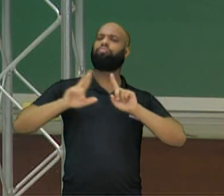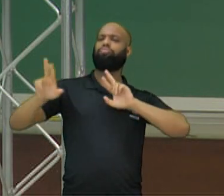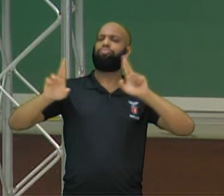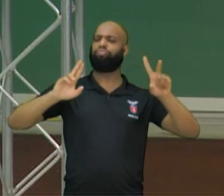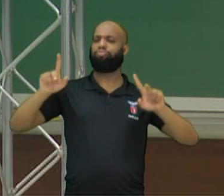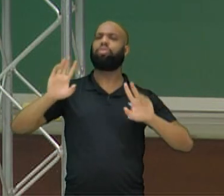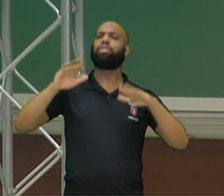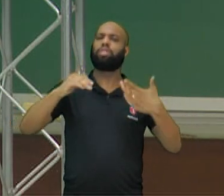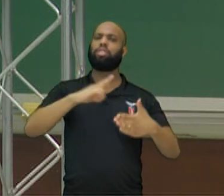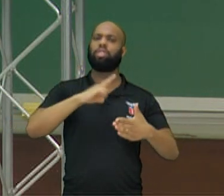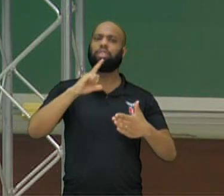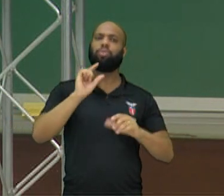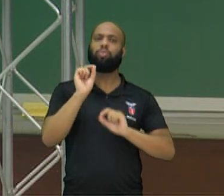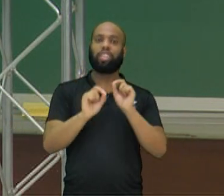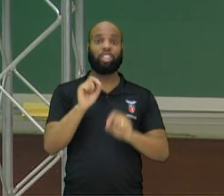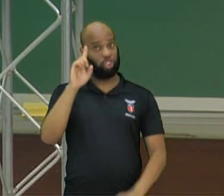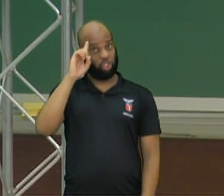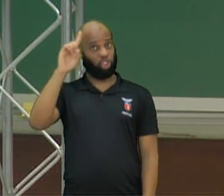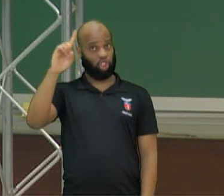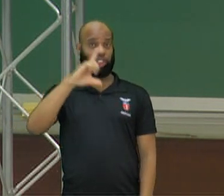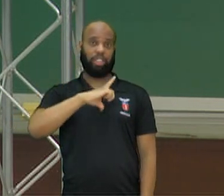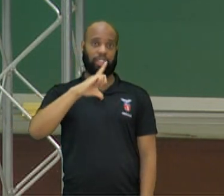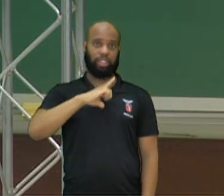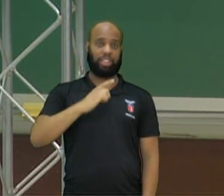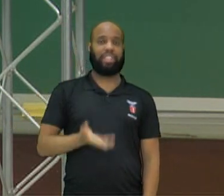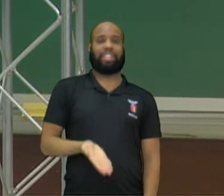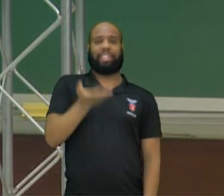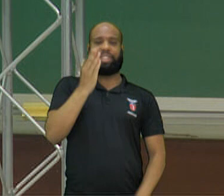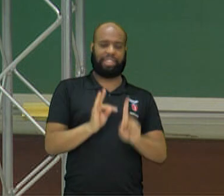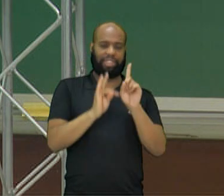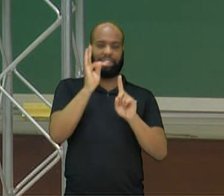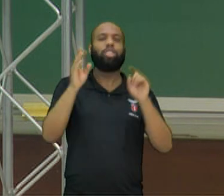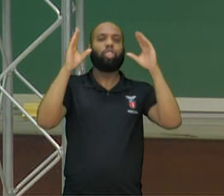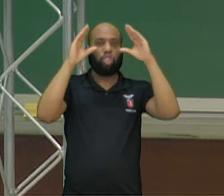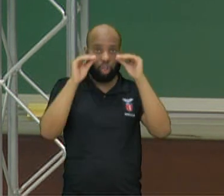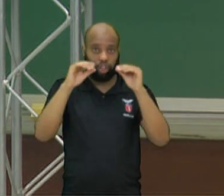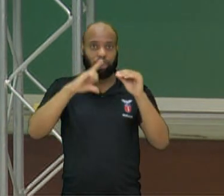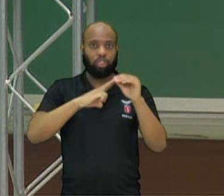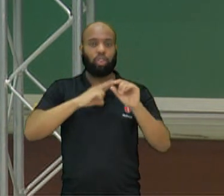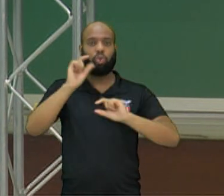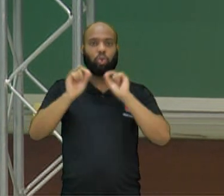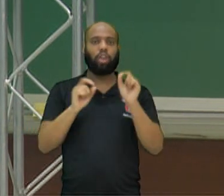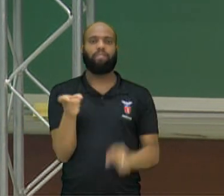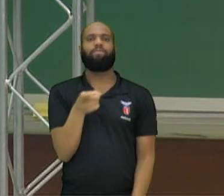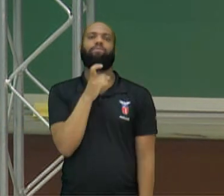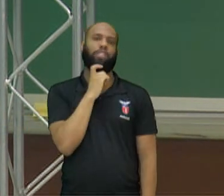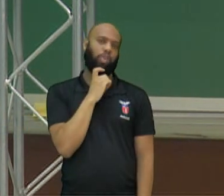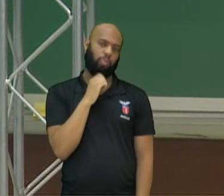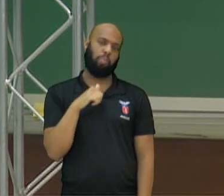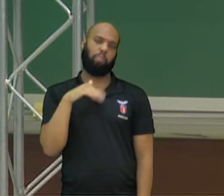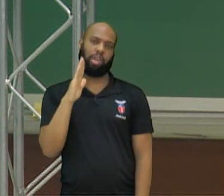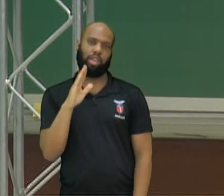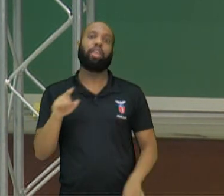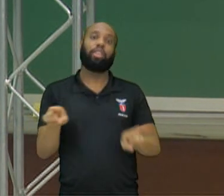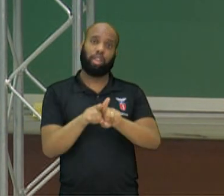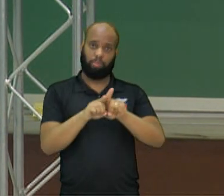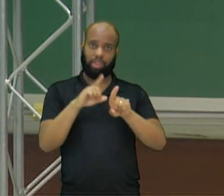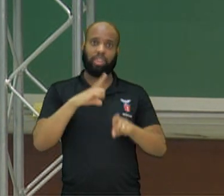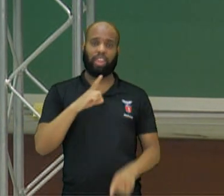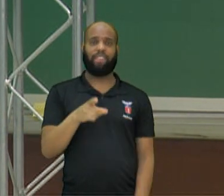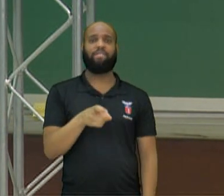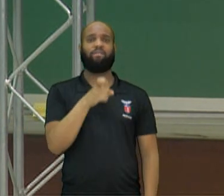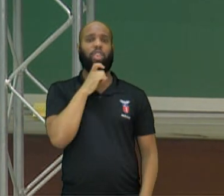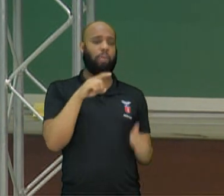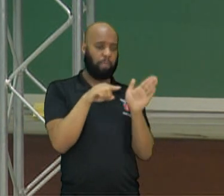tenhamos determinado durante o dia temperaturas elevadas e à noite temperaturas extremamente baixas, inclusive temperaturas